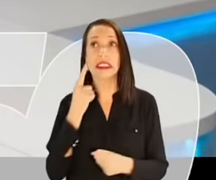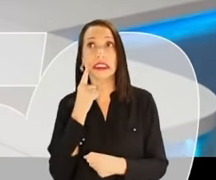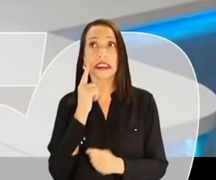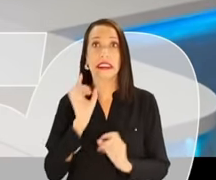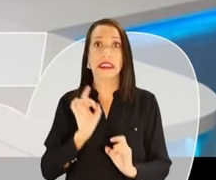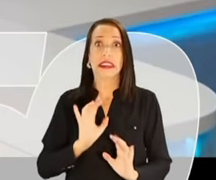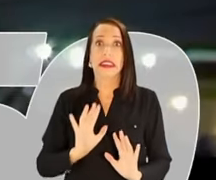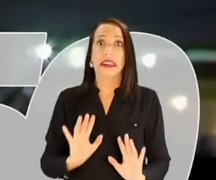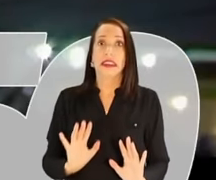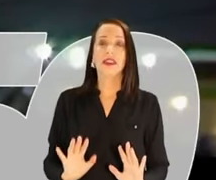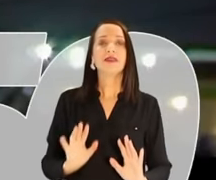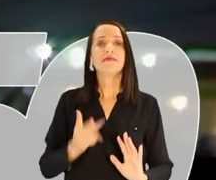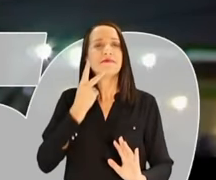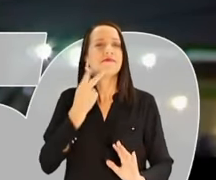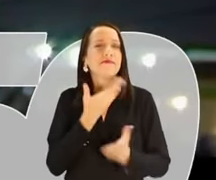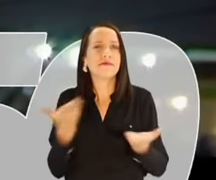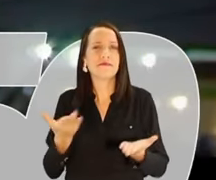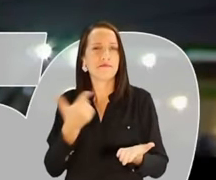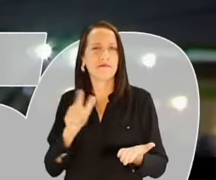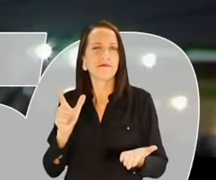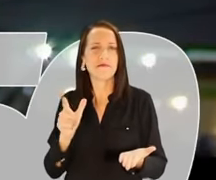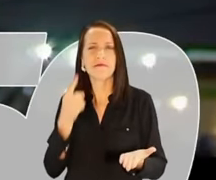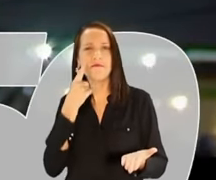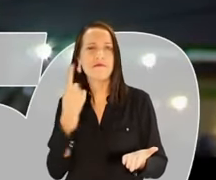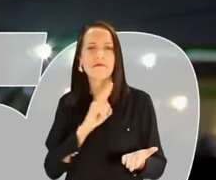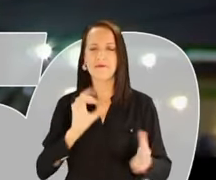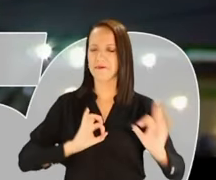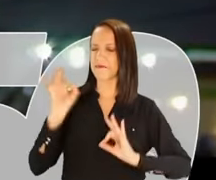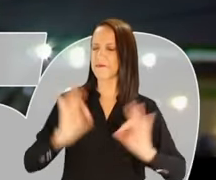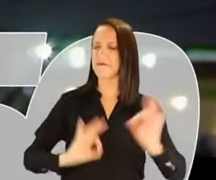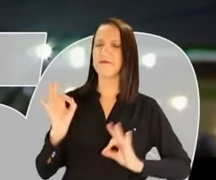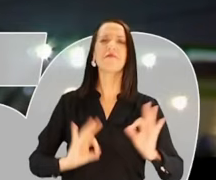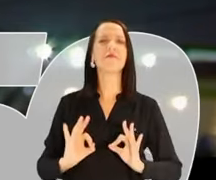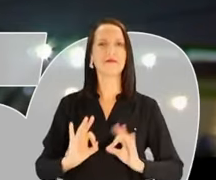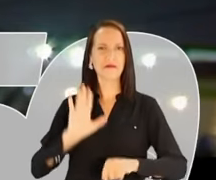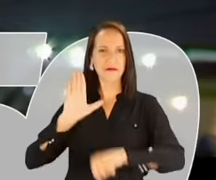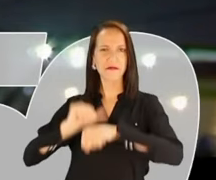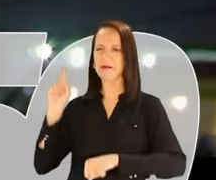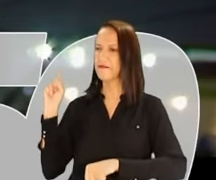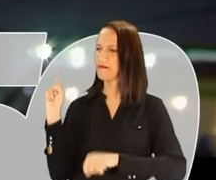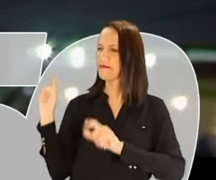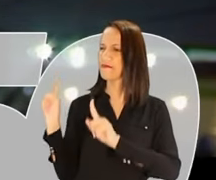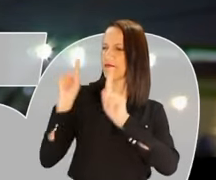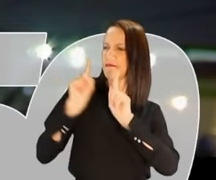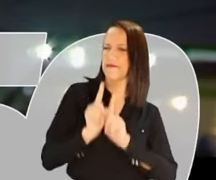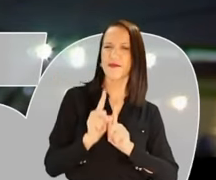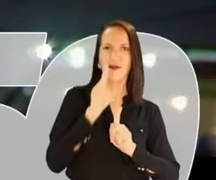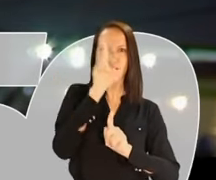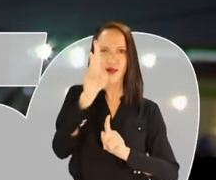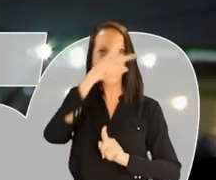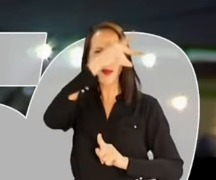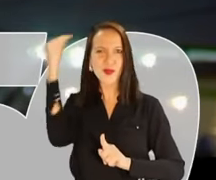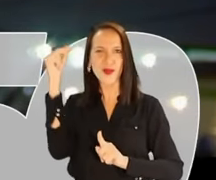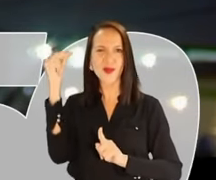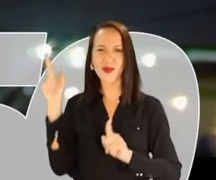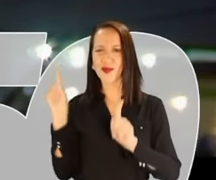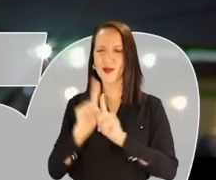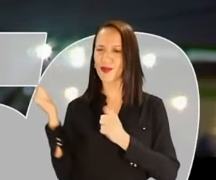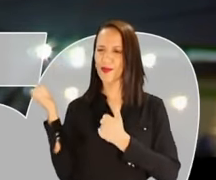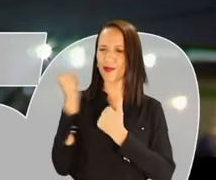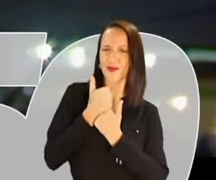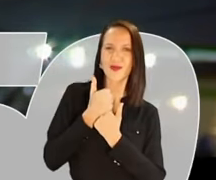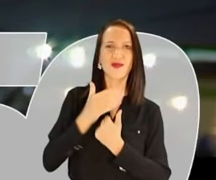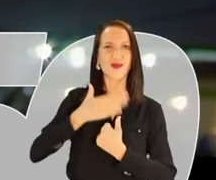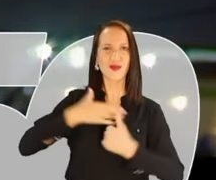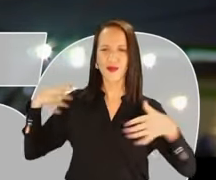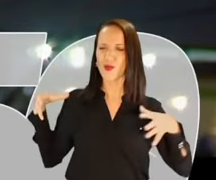ficam inseguras. O que eu quero dizer para você é que não precisa ter insegurança. Eu me preparei. Eu chamei a Marta Suplicy, que foi uma grande prefeita, para ser